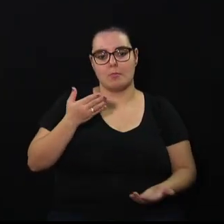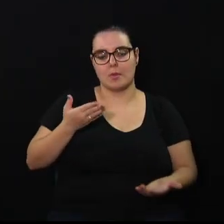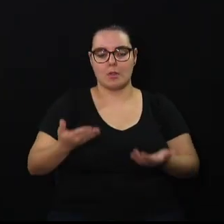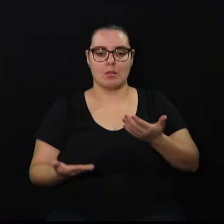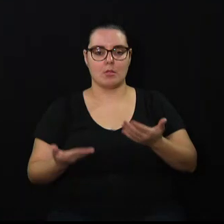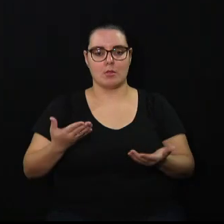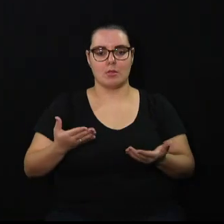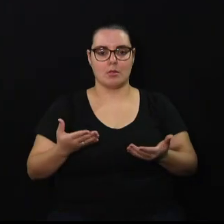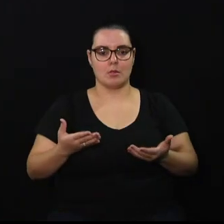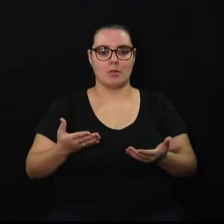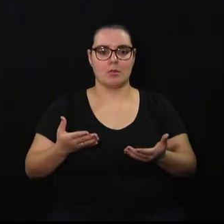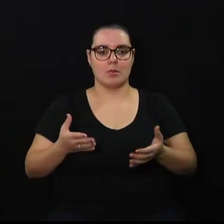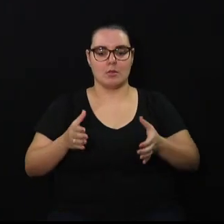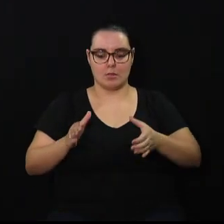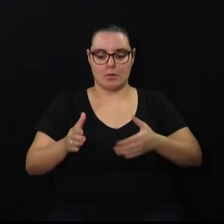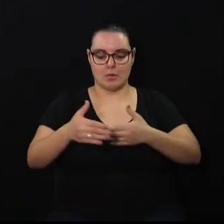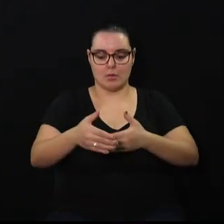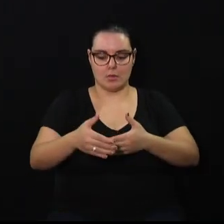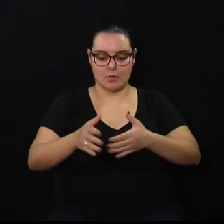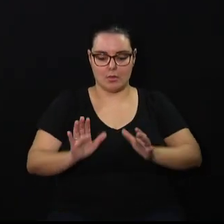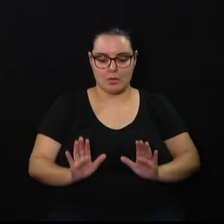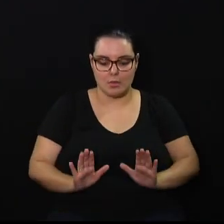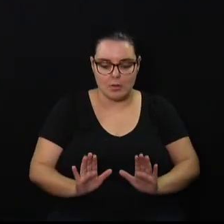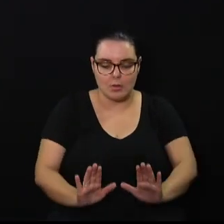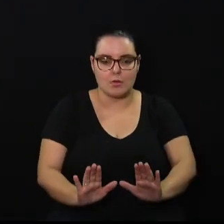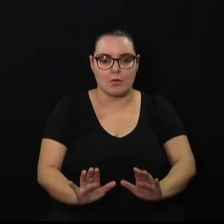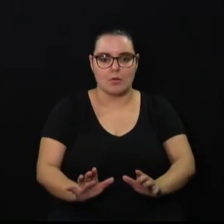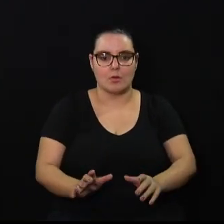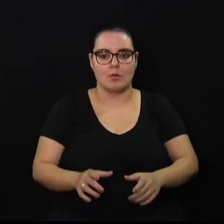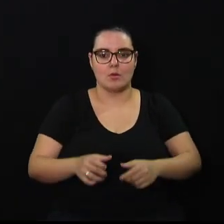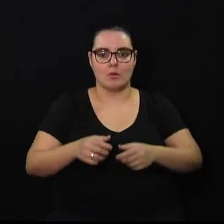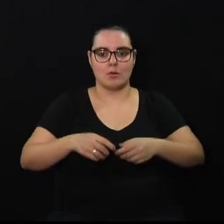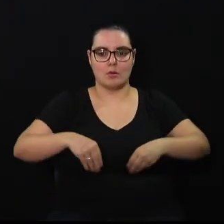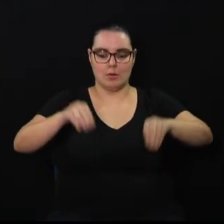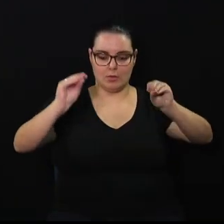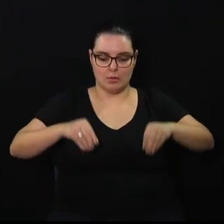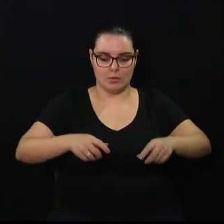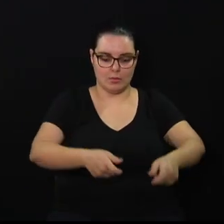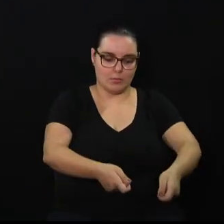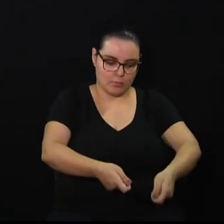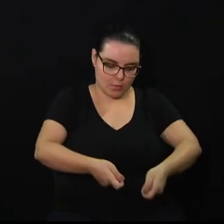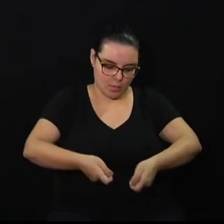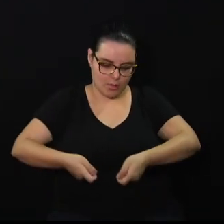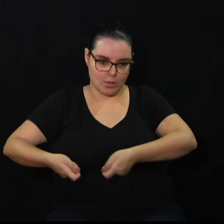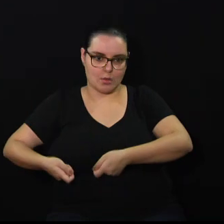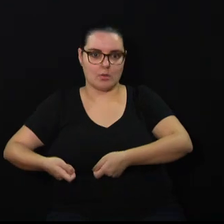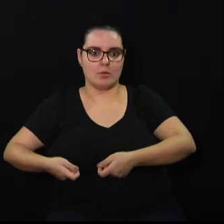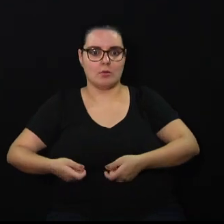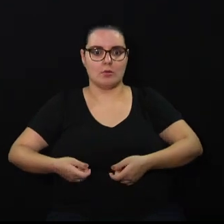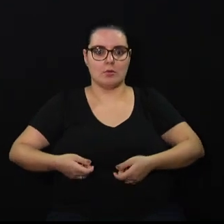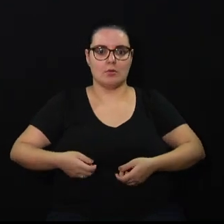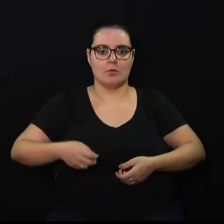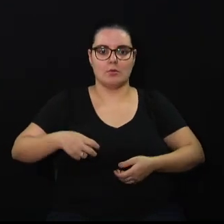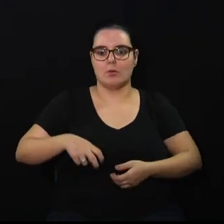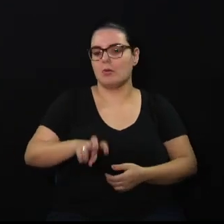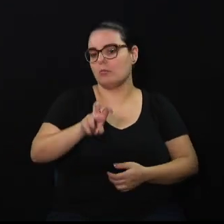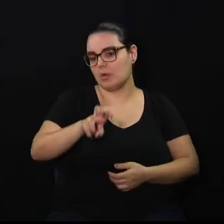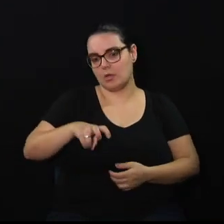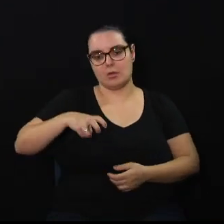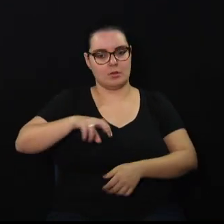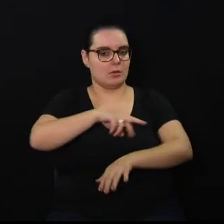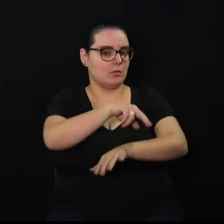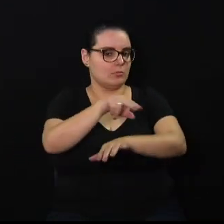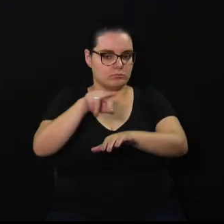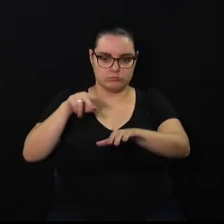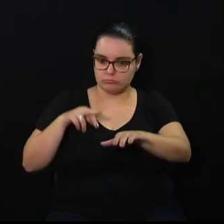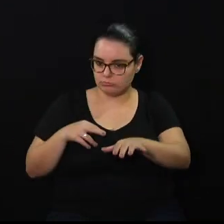né lençóis ou edredons para puxar balanços diversos daí a balança